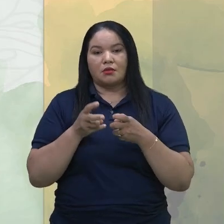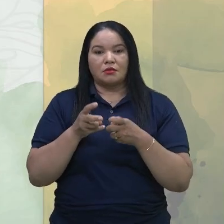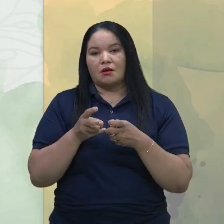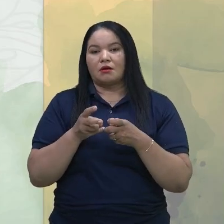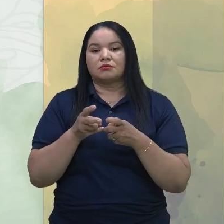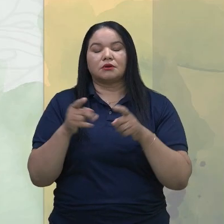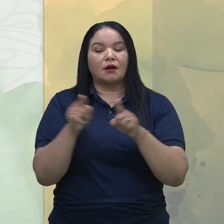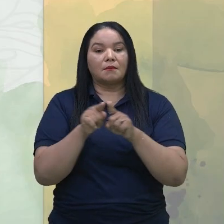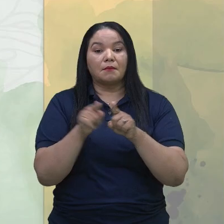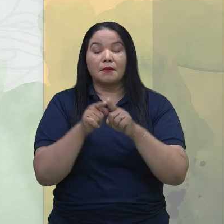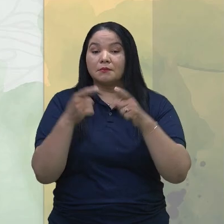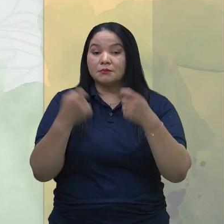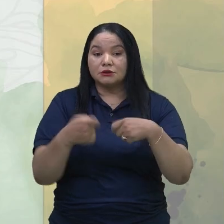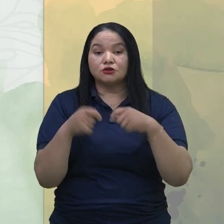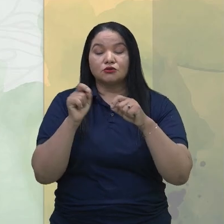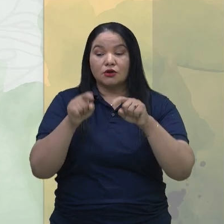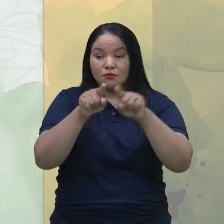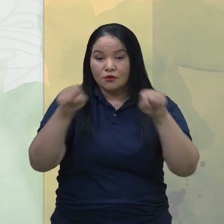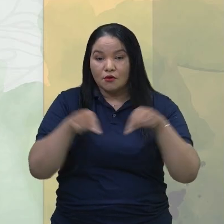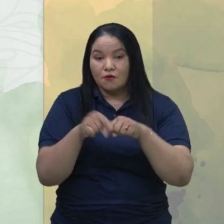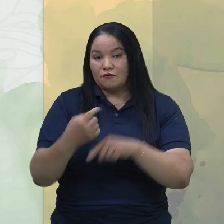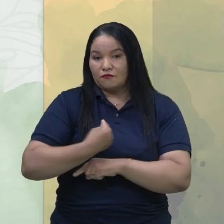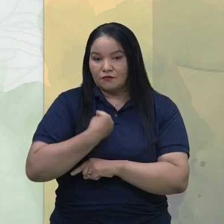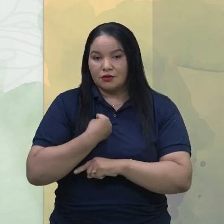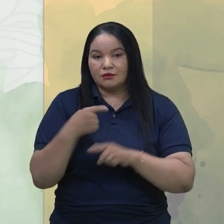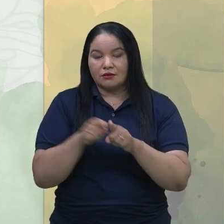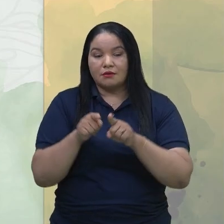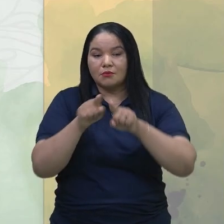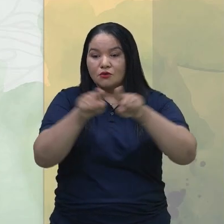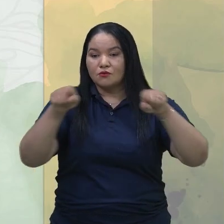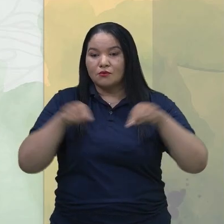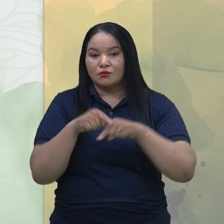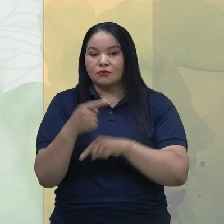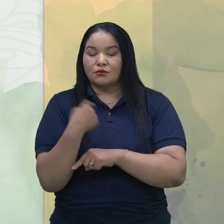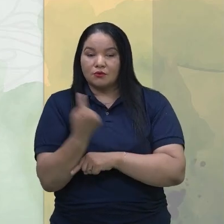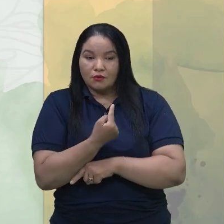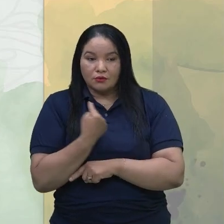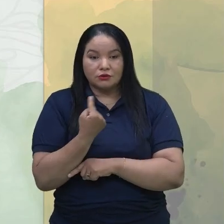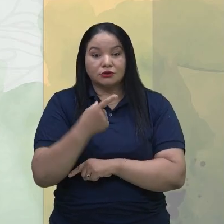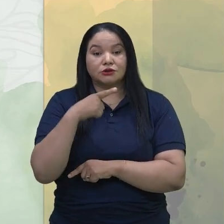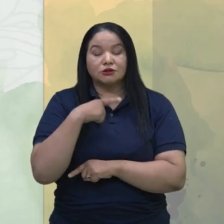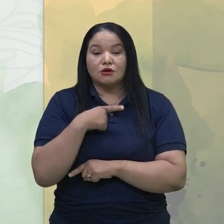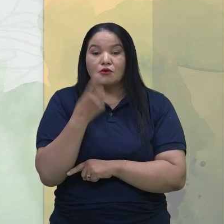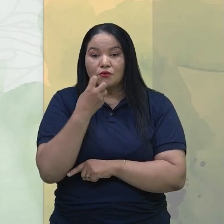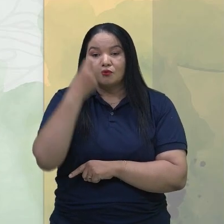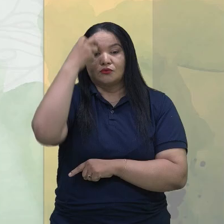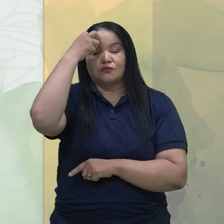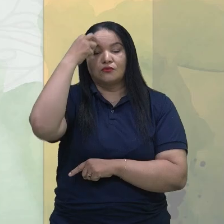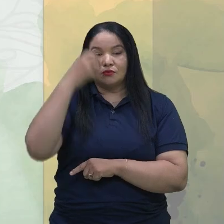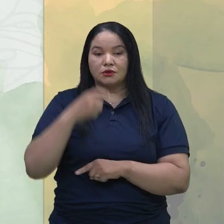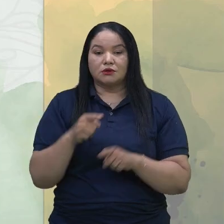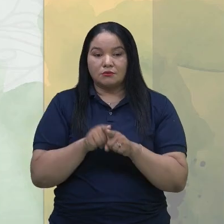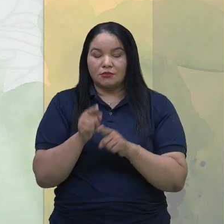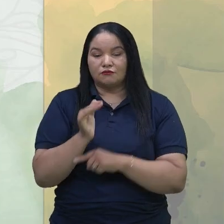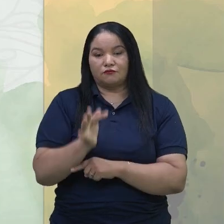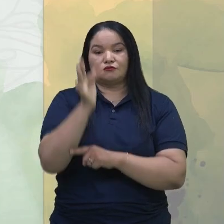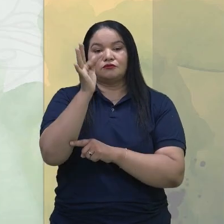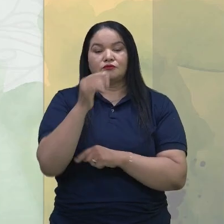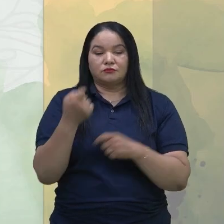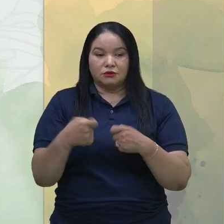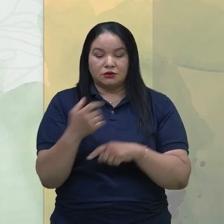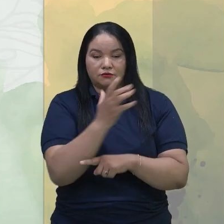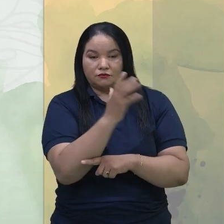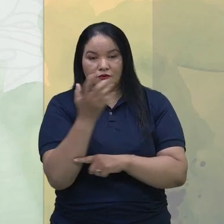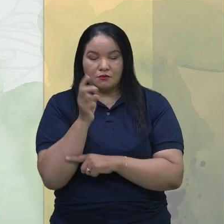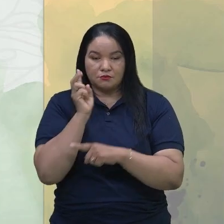Ela é também um espaço de vida, ela é um espaço onde nós temos aí culturas, né, futuro, e proteger a floresta